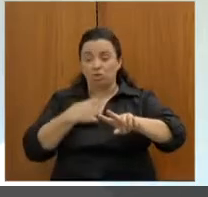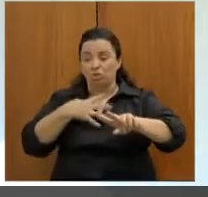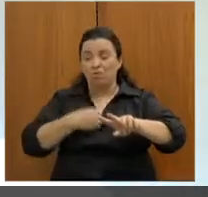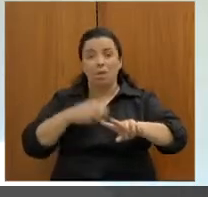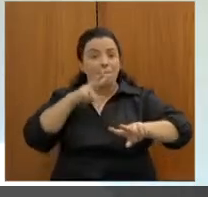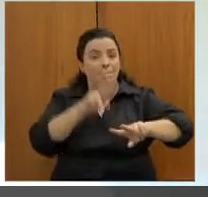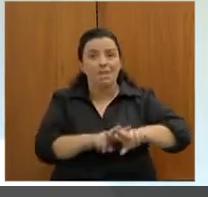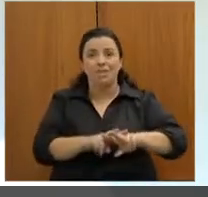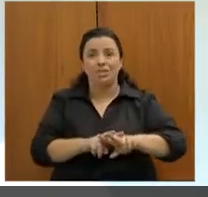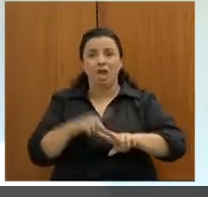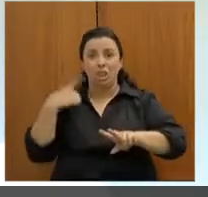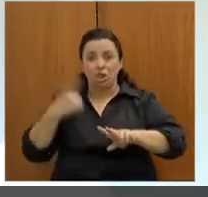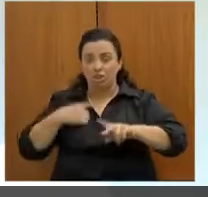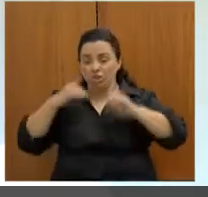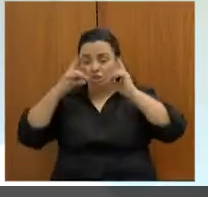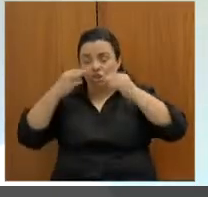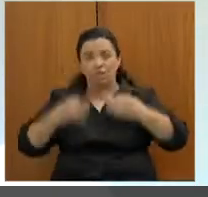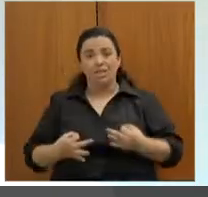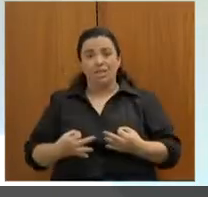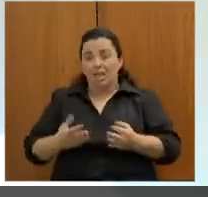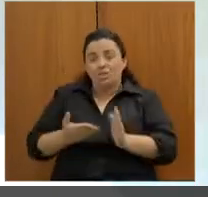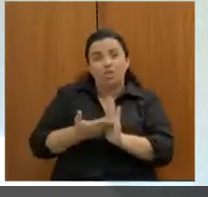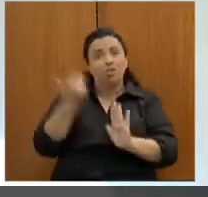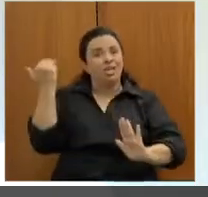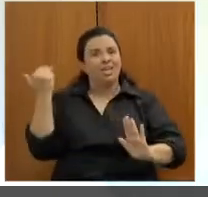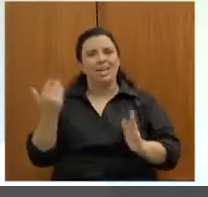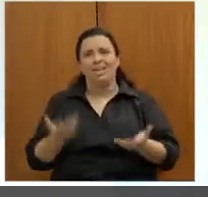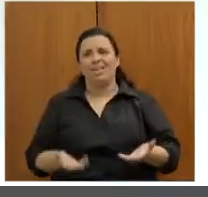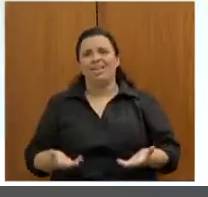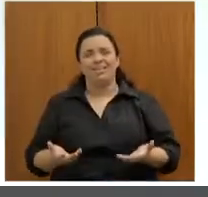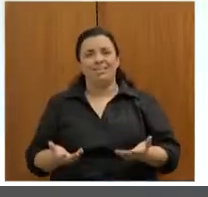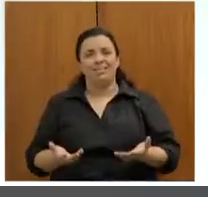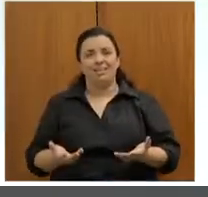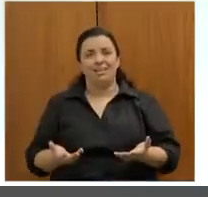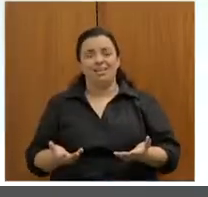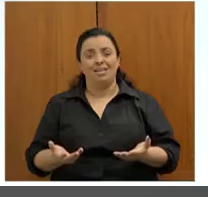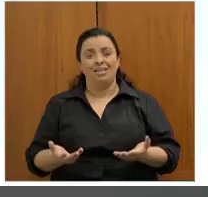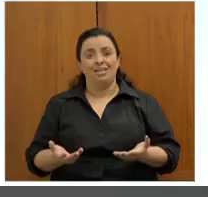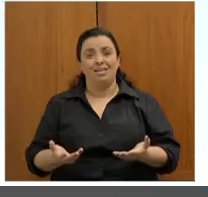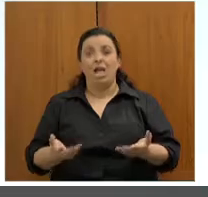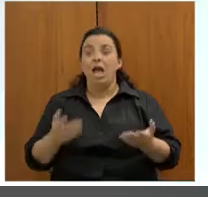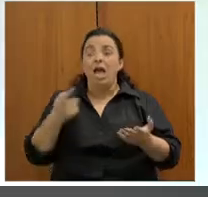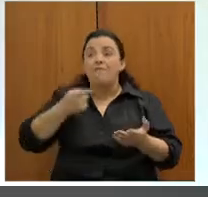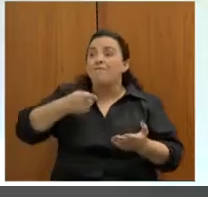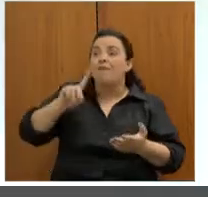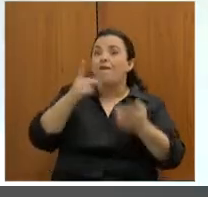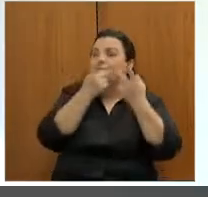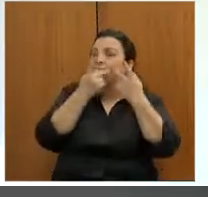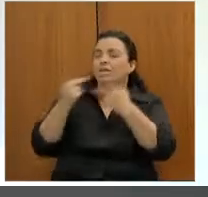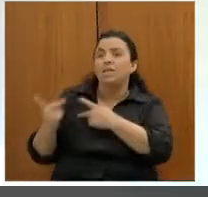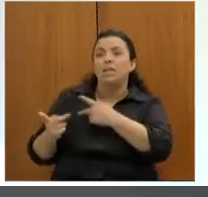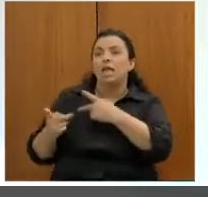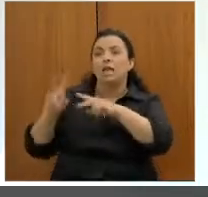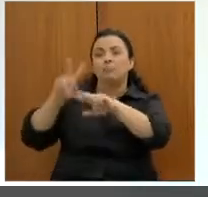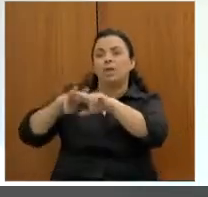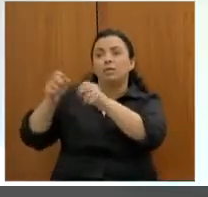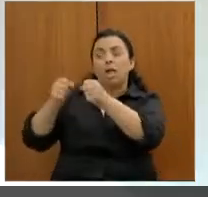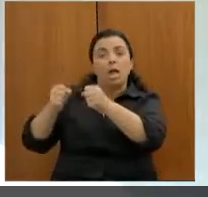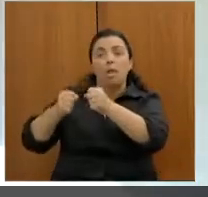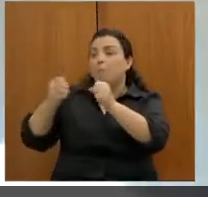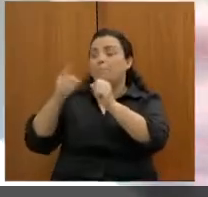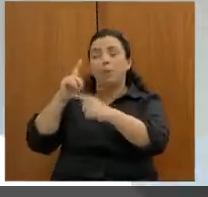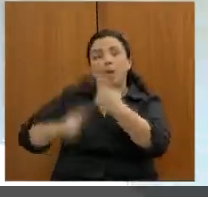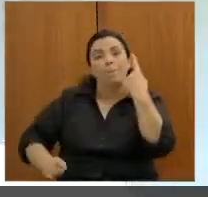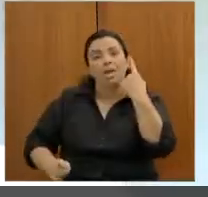dignidade impede a gente de acertar leite de fazer visita no sistema prisional coloca a gente de visível